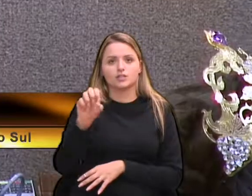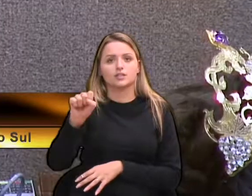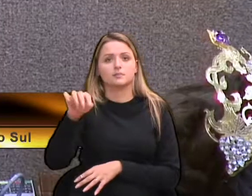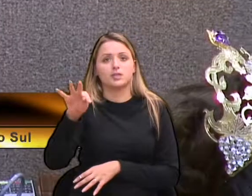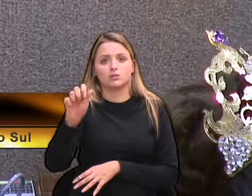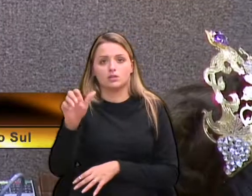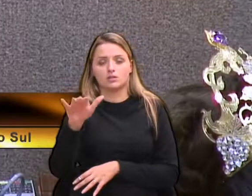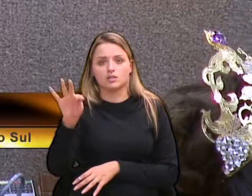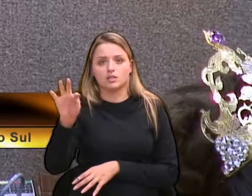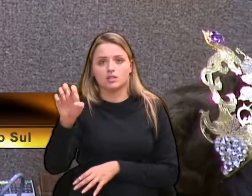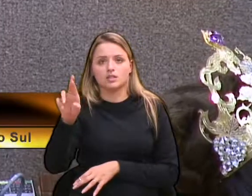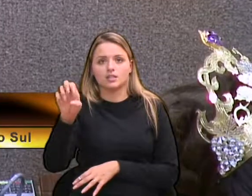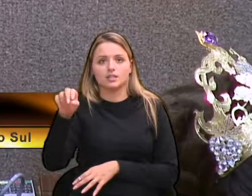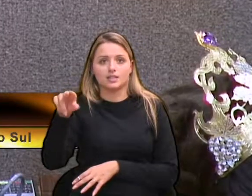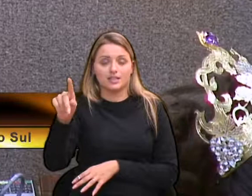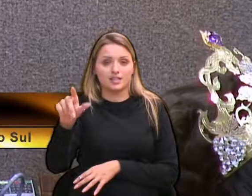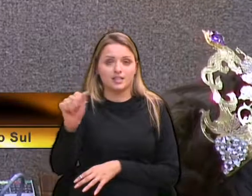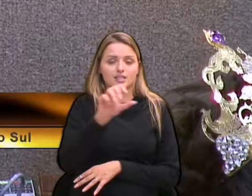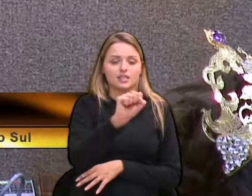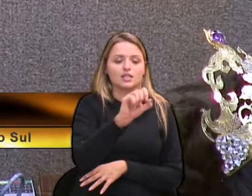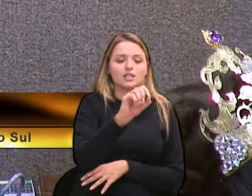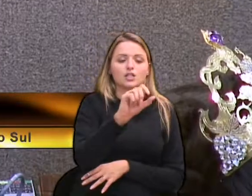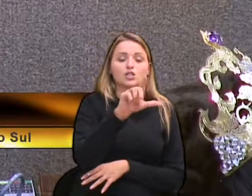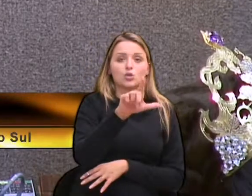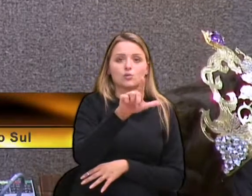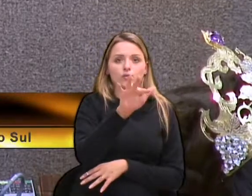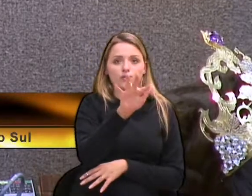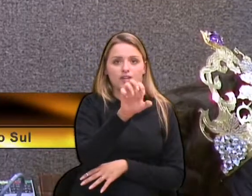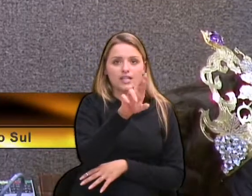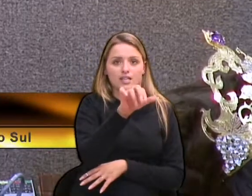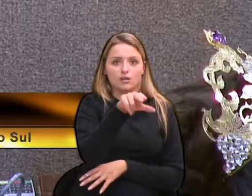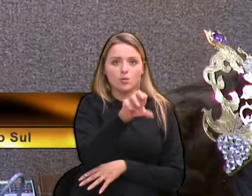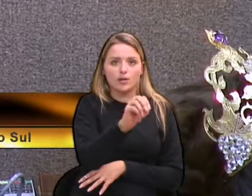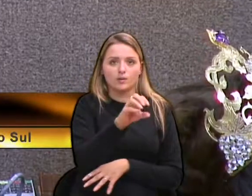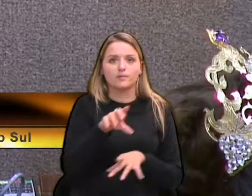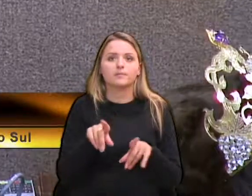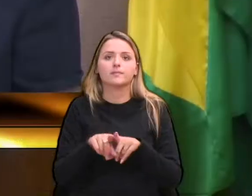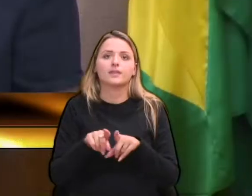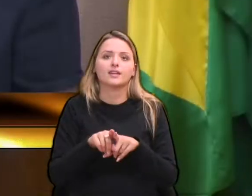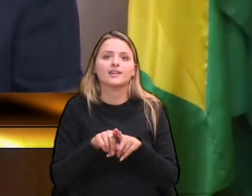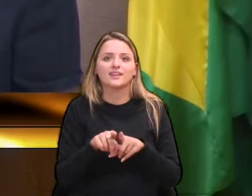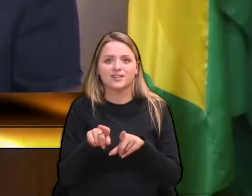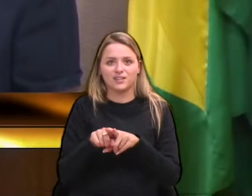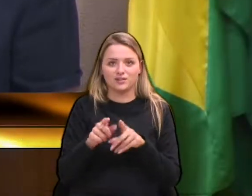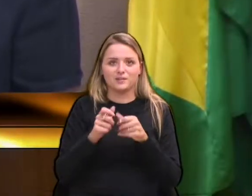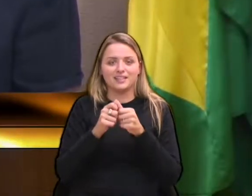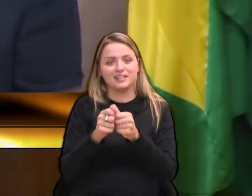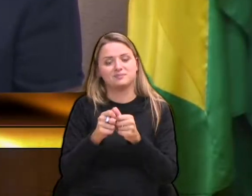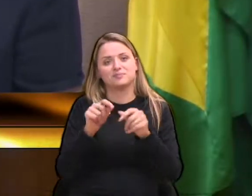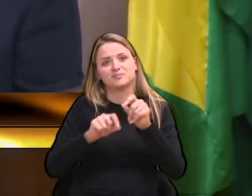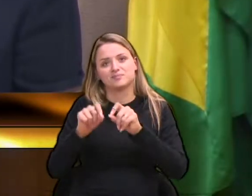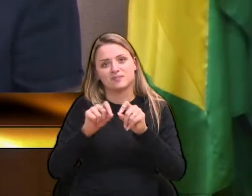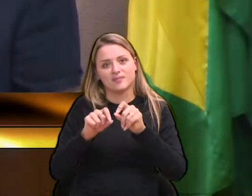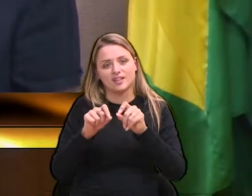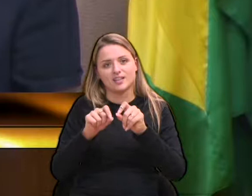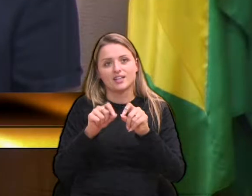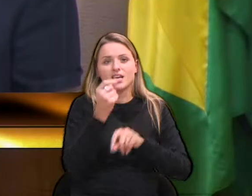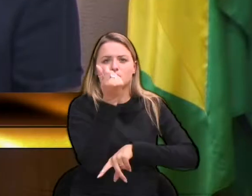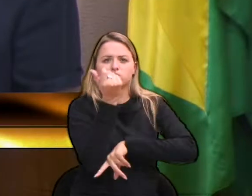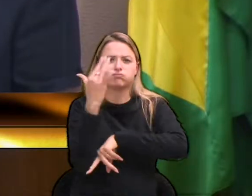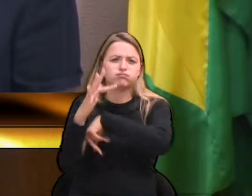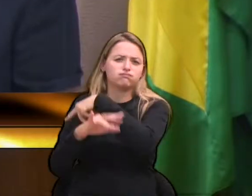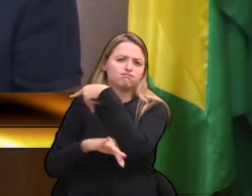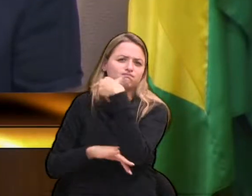Teresa, Solferino, entre outros. Os imigrantes desbravaram matas virgens,